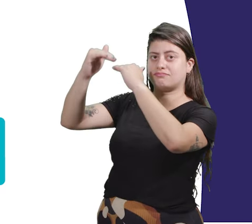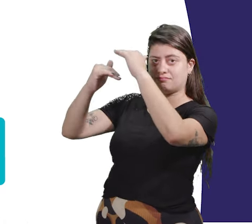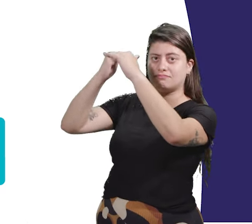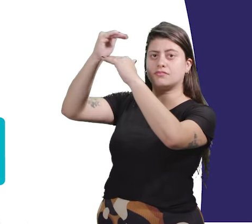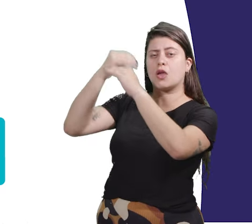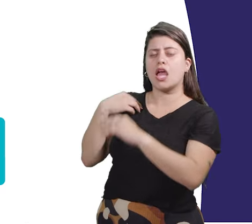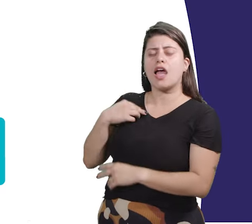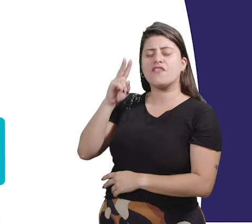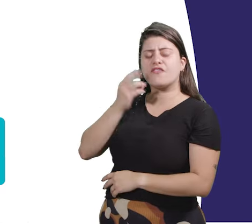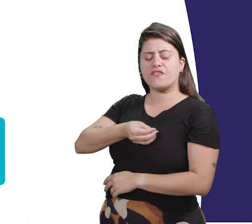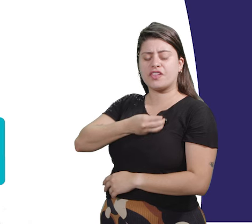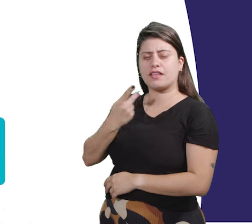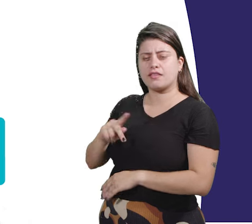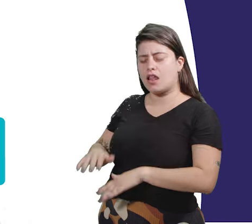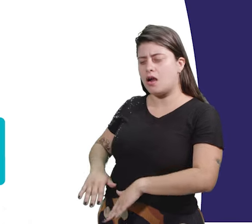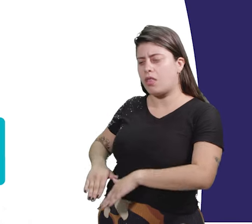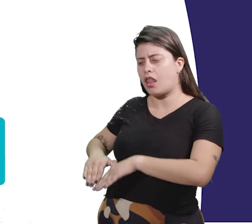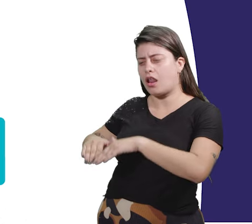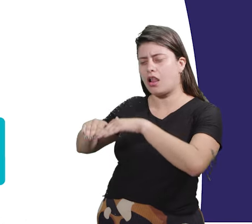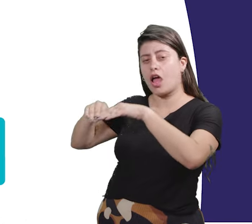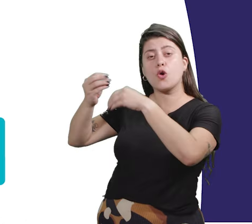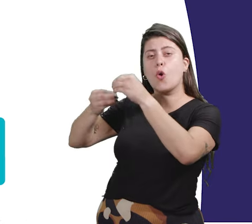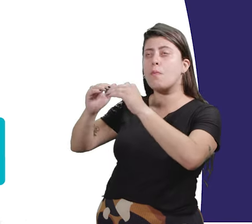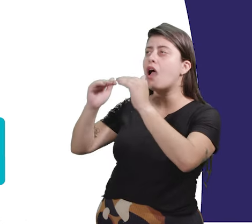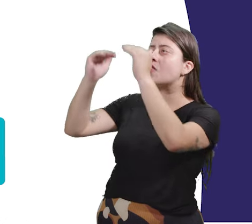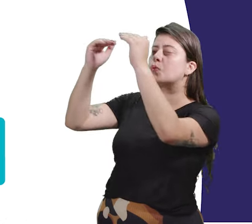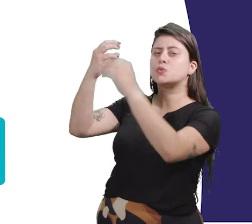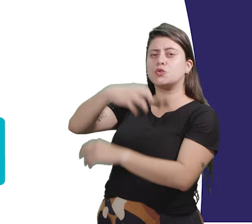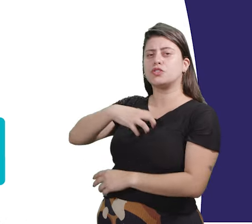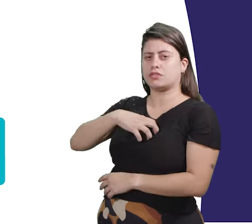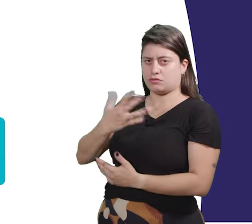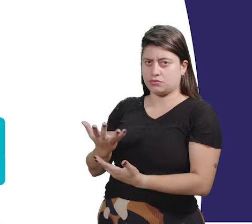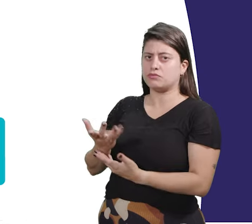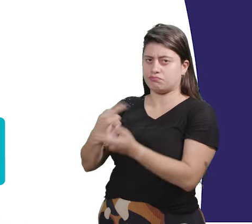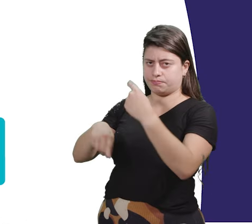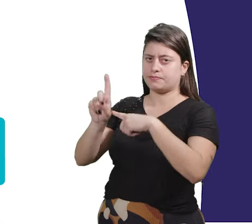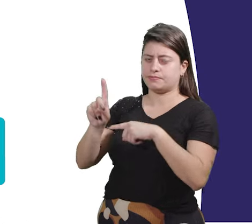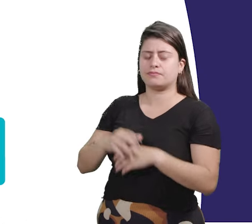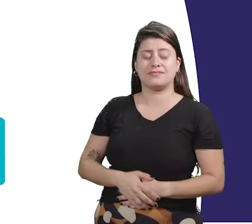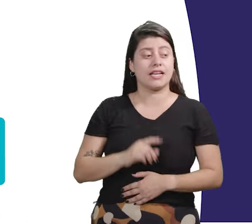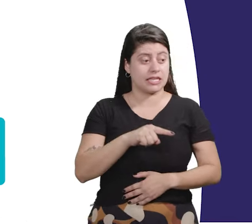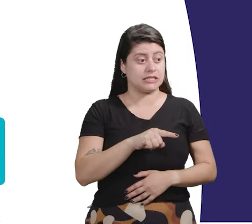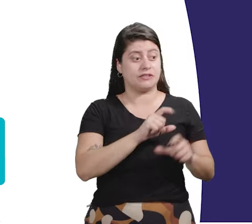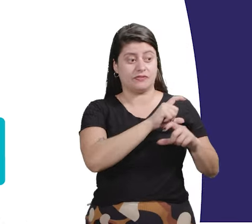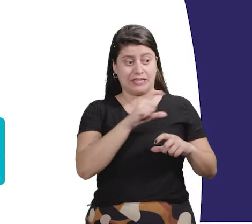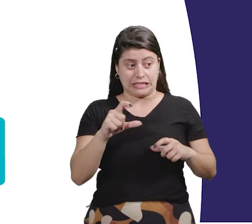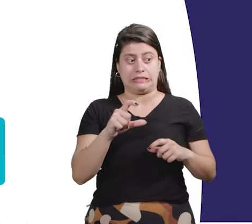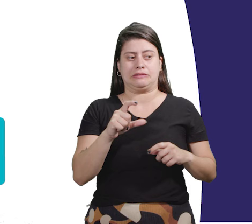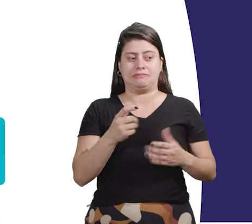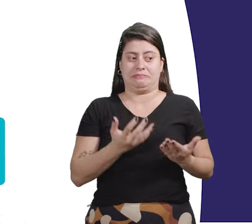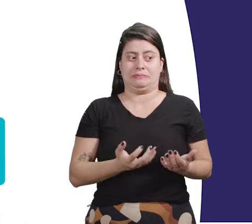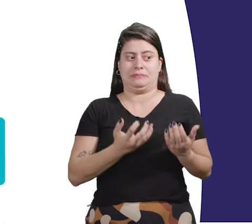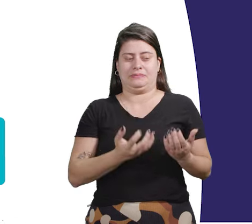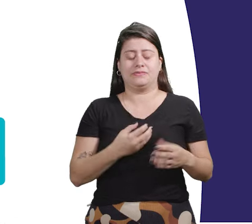adulta. Pegando esse gancho, né, dessa frase de peso pra gente, como é que vocês acham que a educação respeitosa contribui para o desenvolvimento de crianças